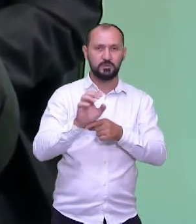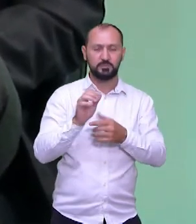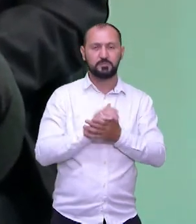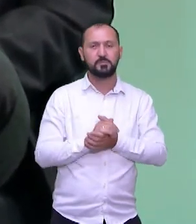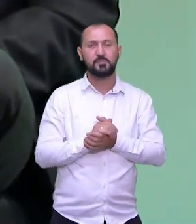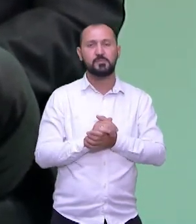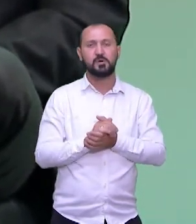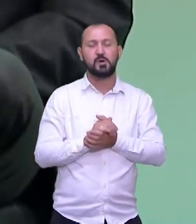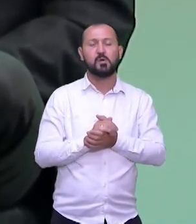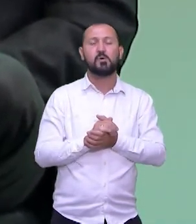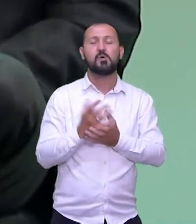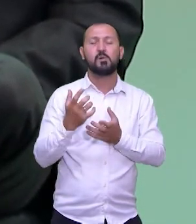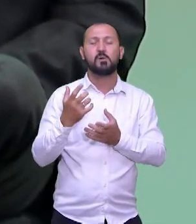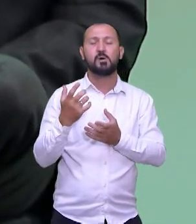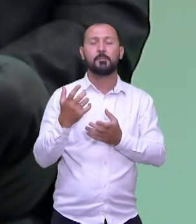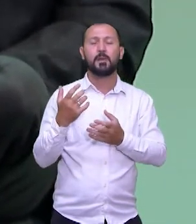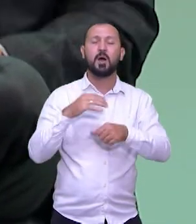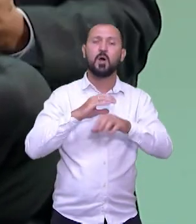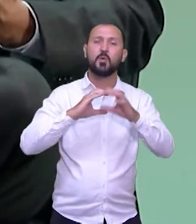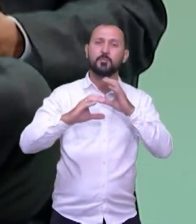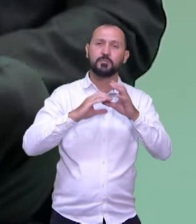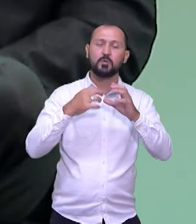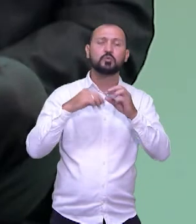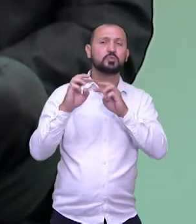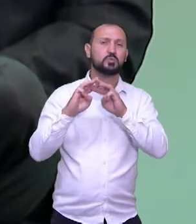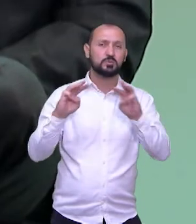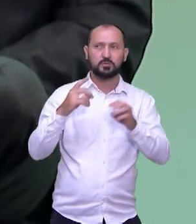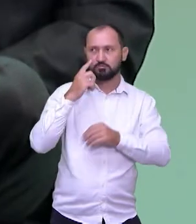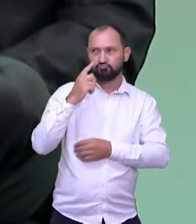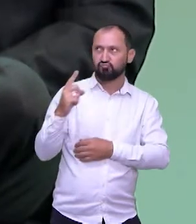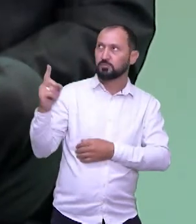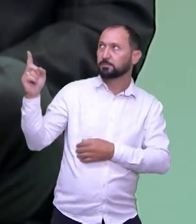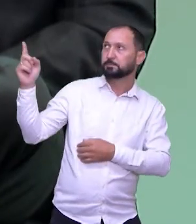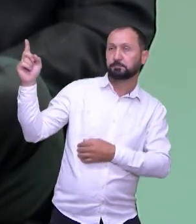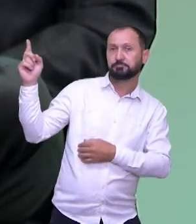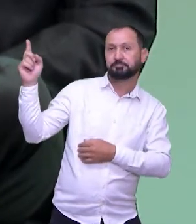Estado. Canal de comunicação principal nosso é o nosso site,